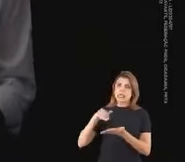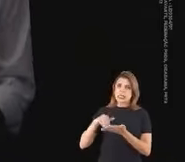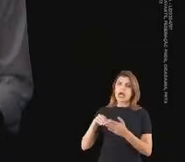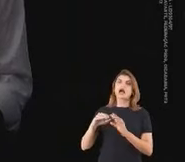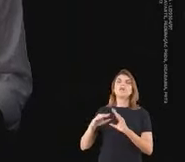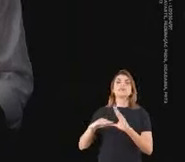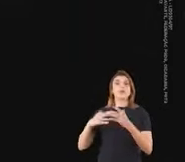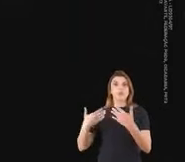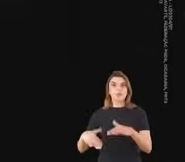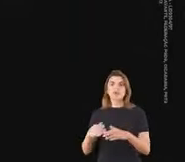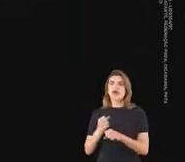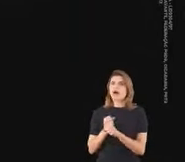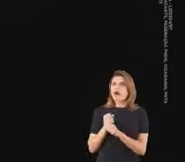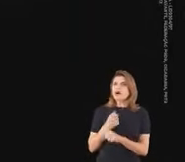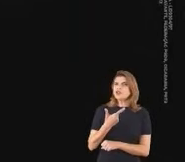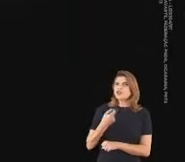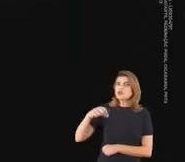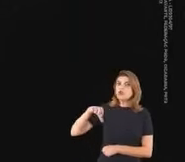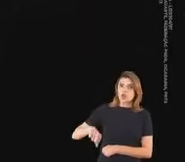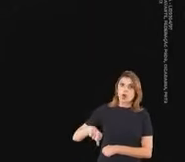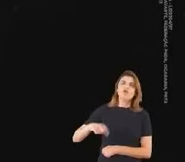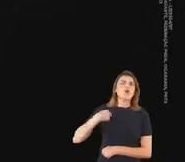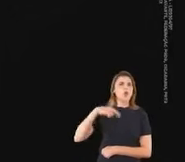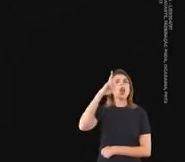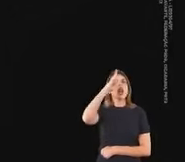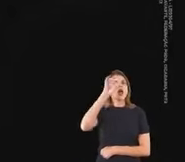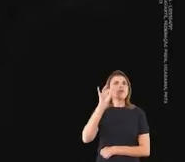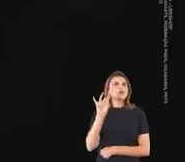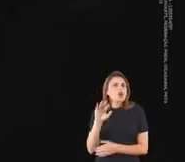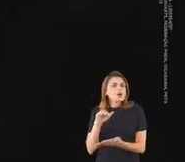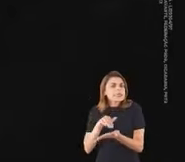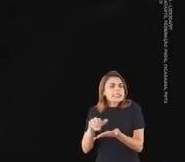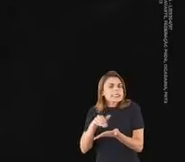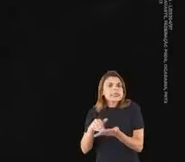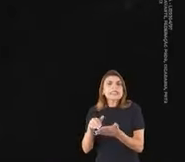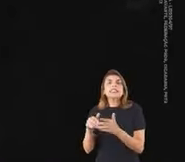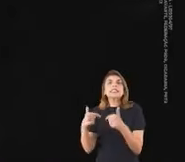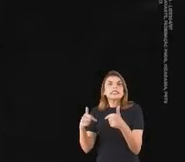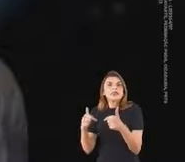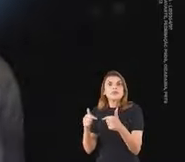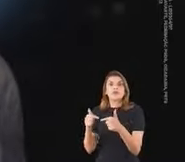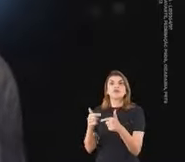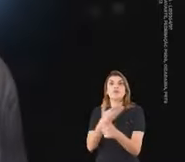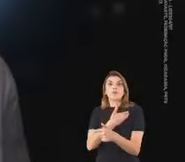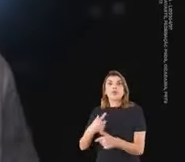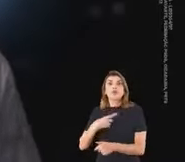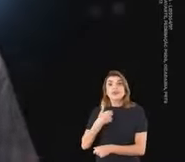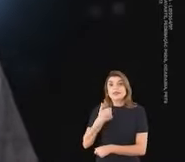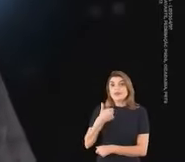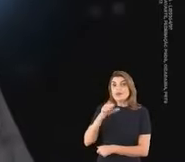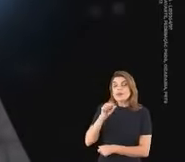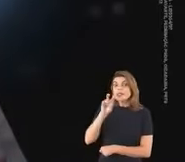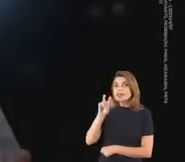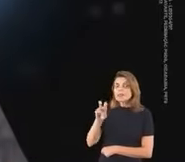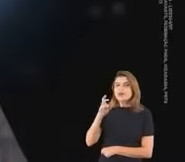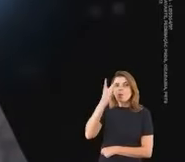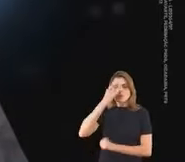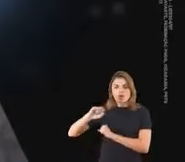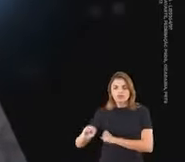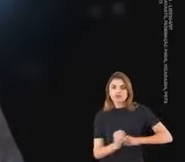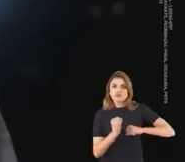de Serviços Públicos em 2009. Eu lembro que naquela época, só na Secretaria de Serviços Públicos, nós tínhamos 185